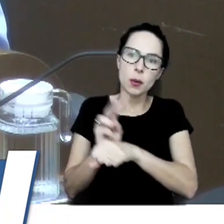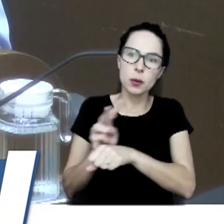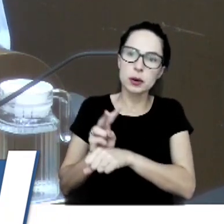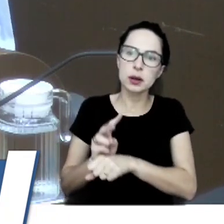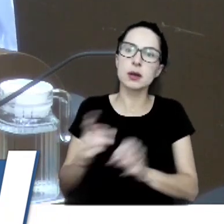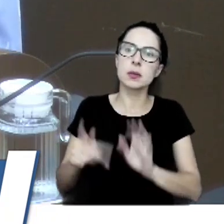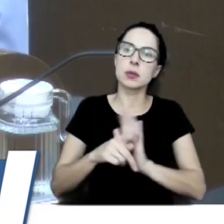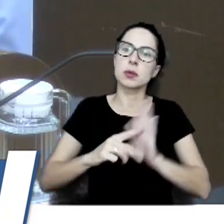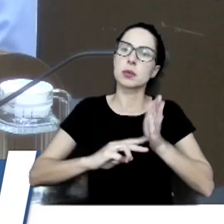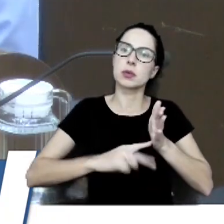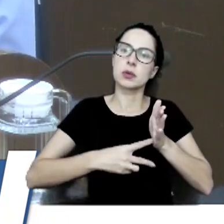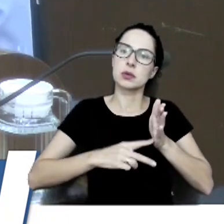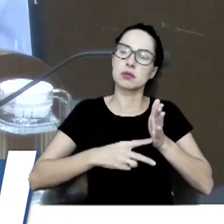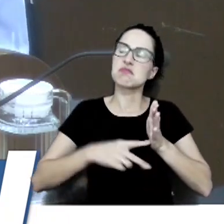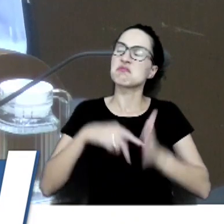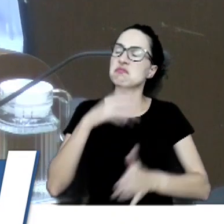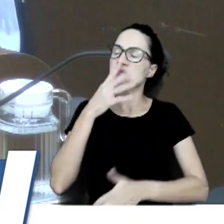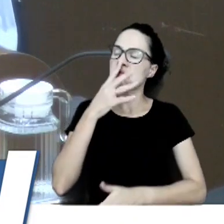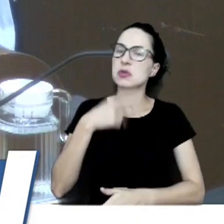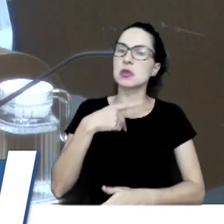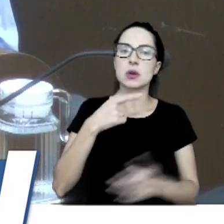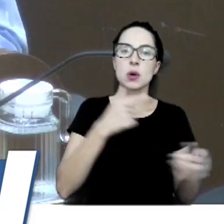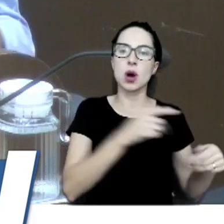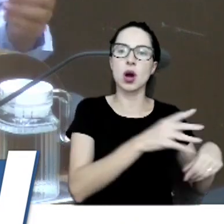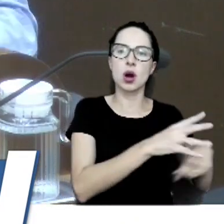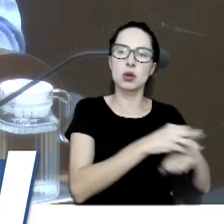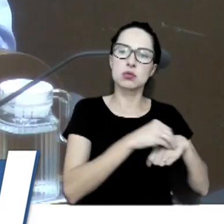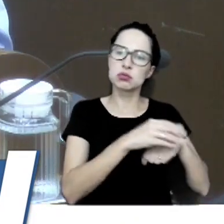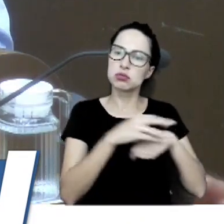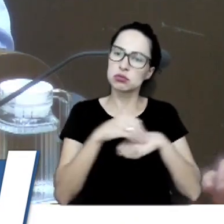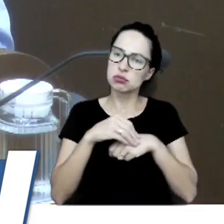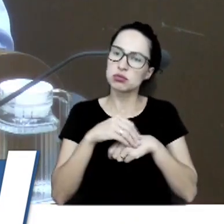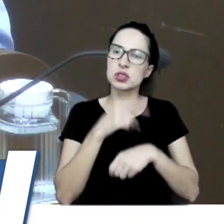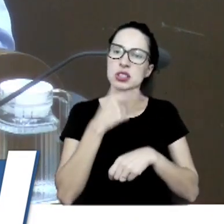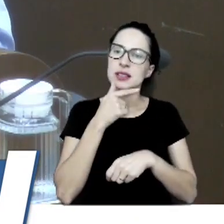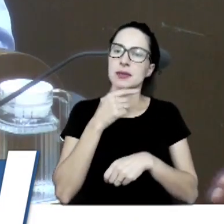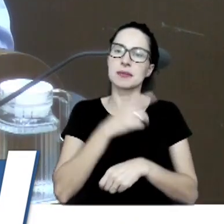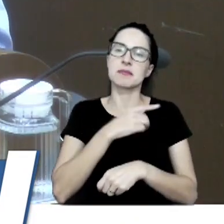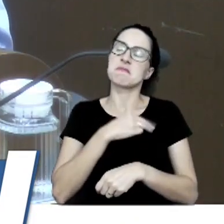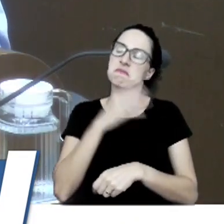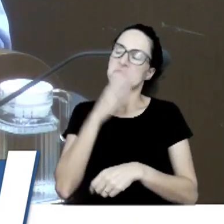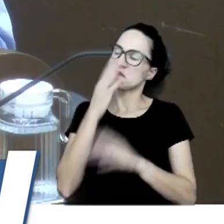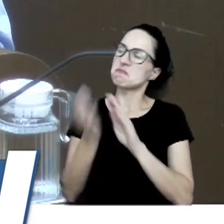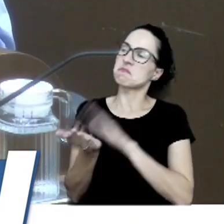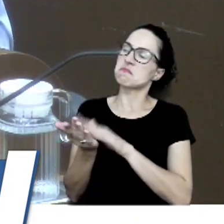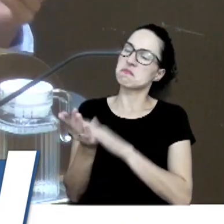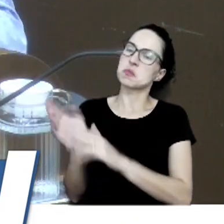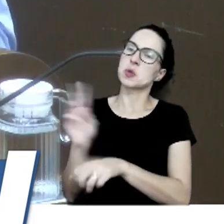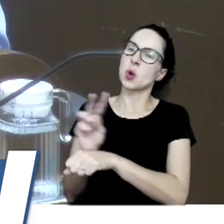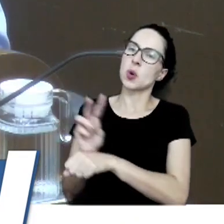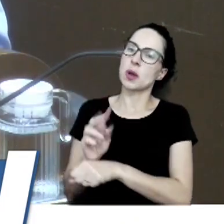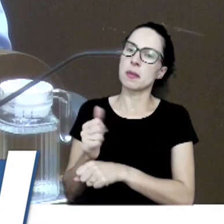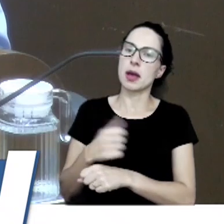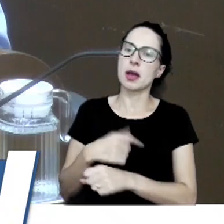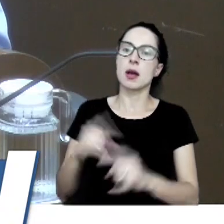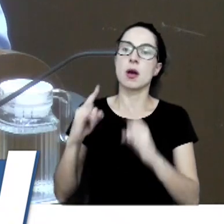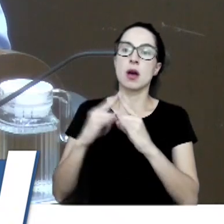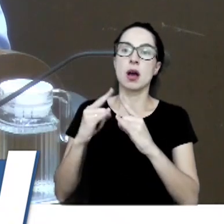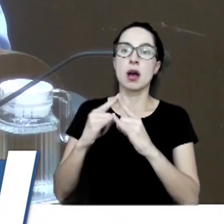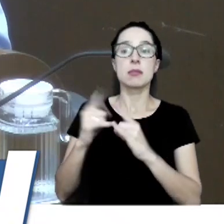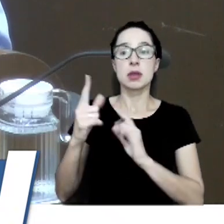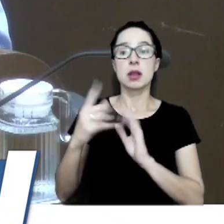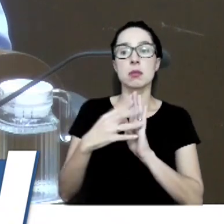pública como é a questão aí do sindicato dos bancários. Da minha parte também, tranquilo, o termo de cooperação, como diz o Della Mota, podia